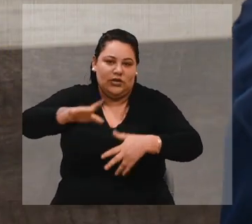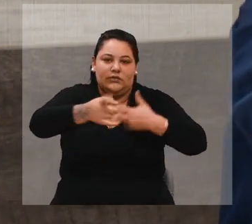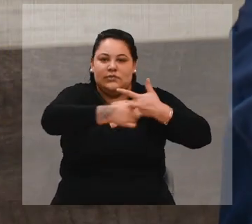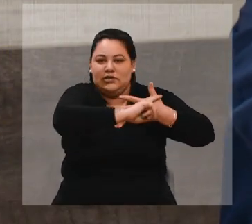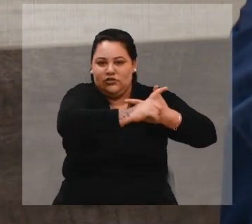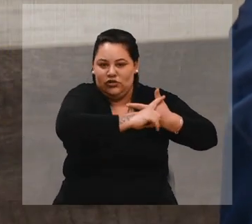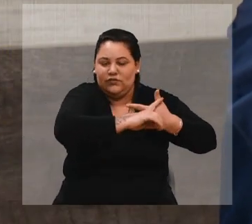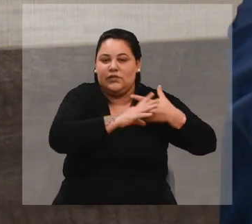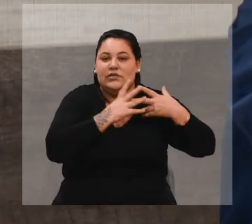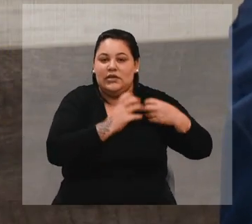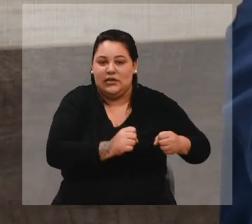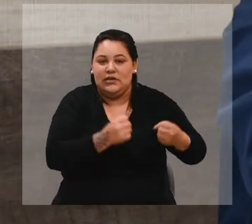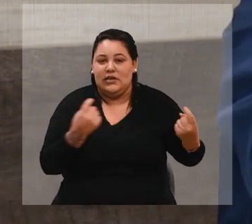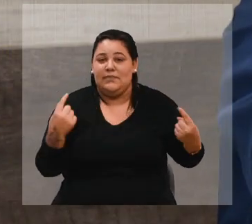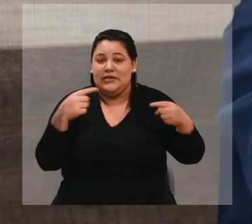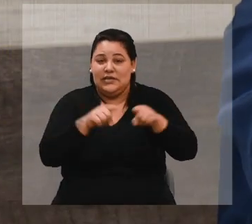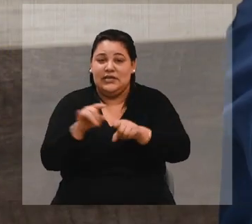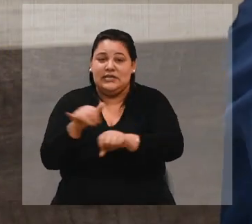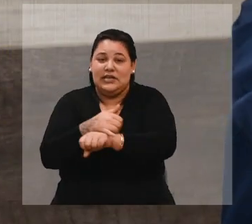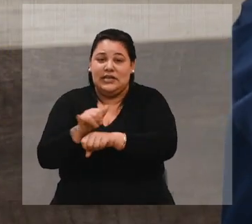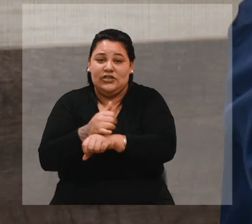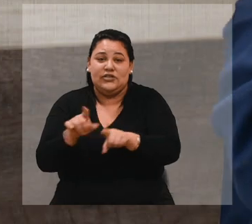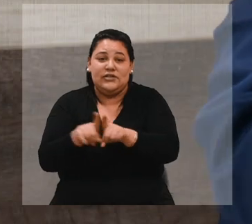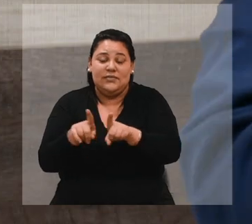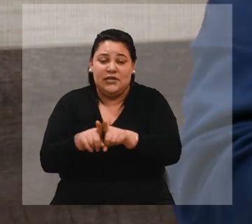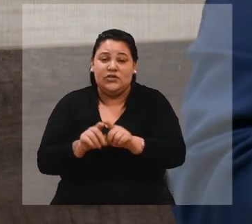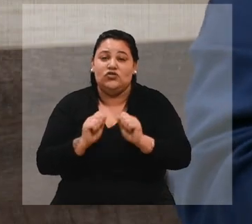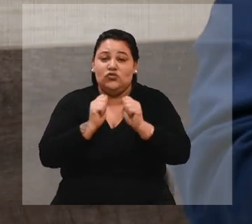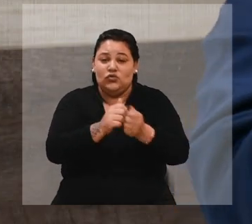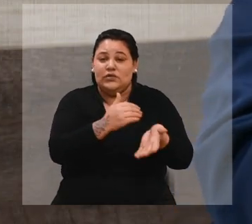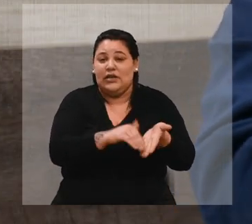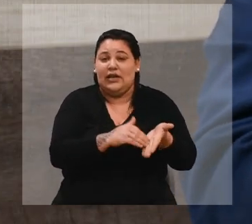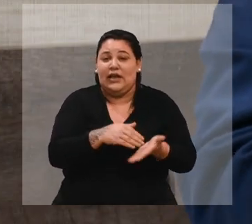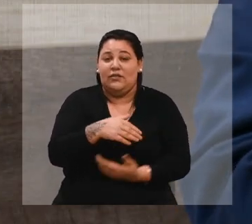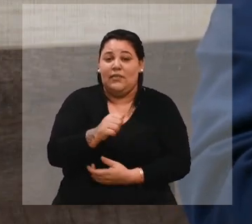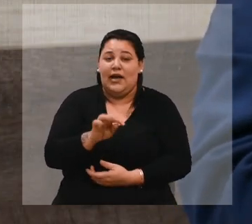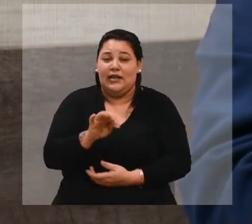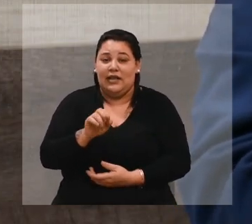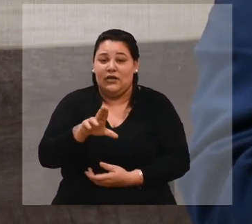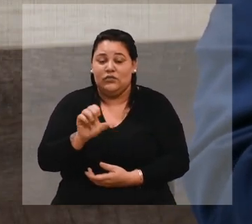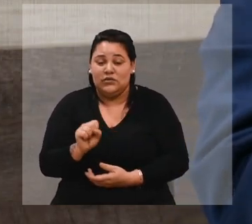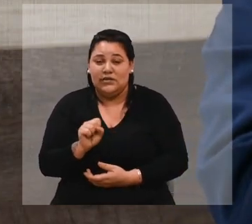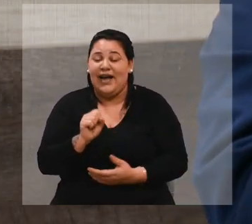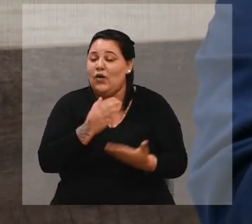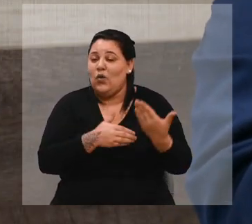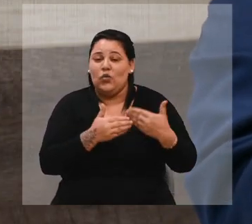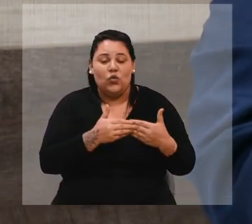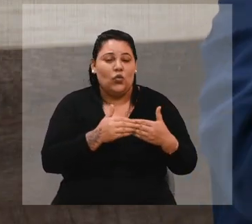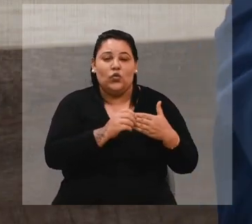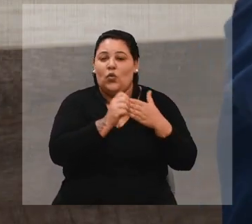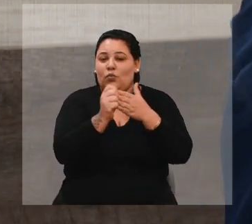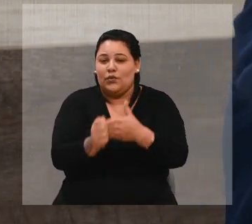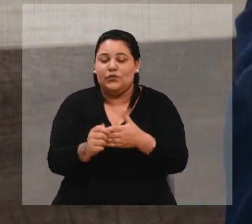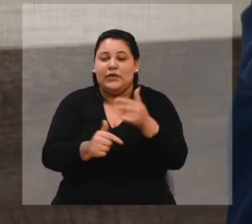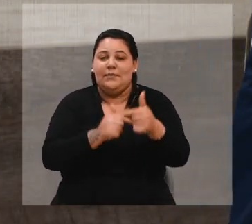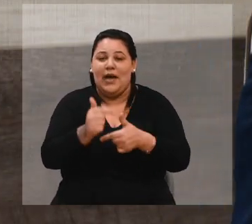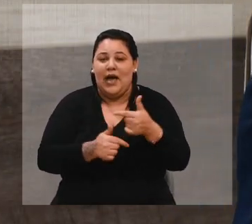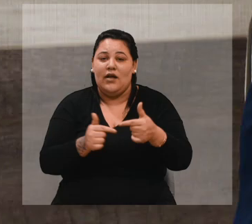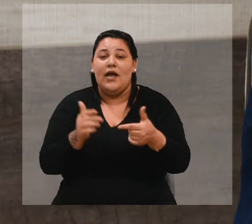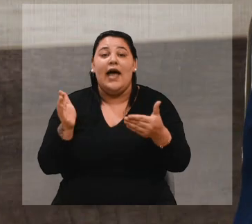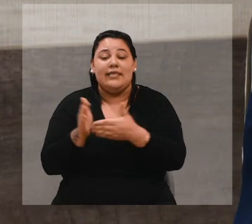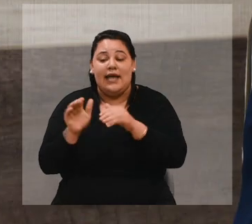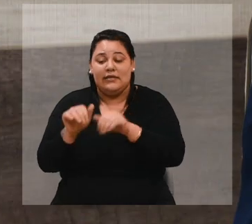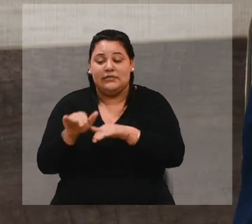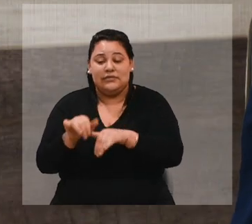Executivo, a Secretaria de Parcerias Estratégicas, com um excelente secretário Matheus, que está conduzindo isso, e até setembro vai sair o investidor, e